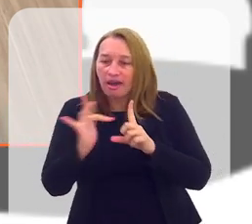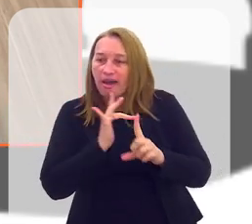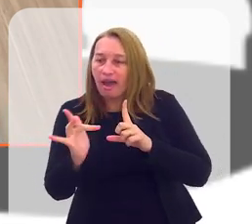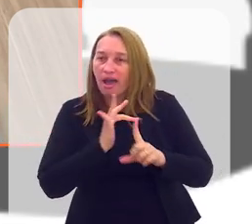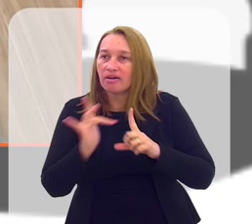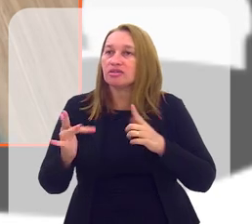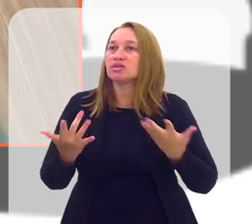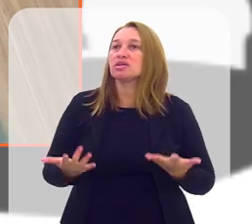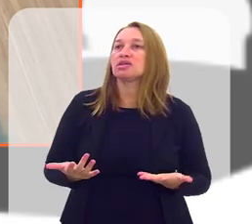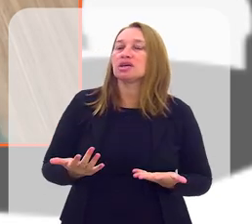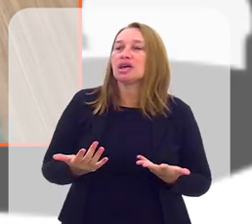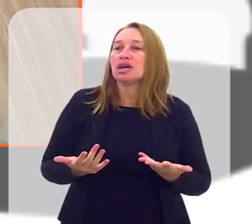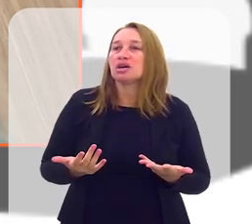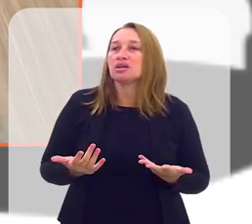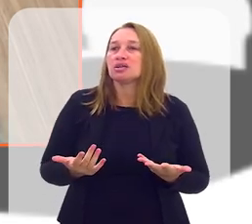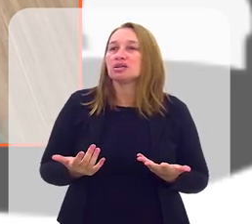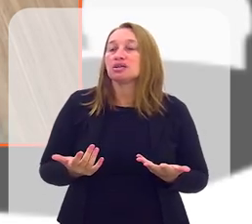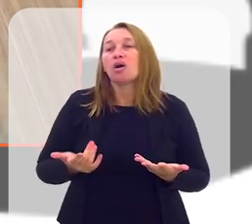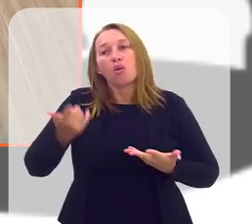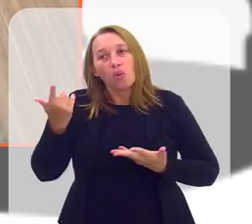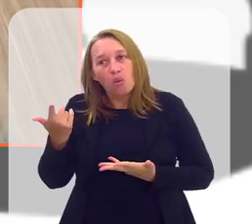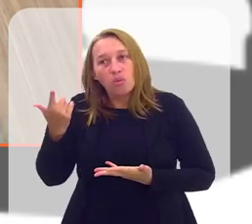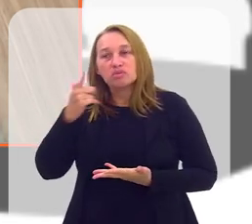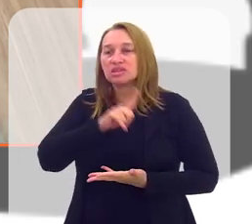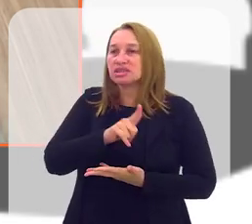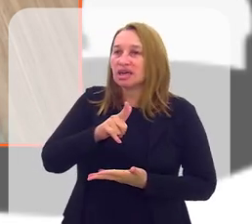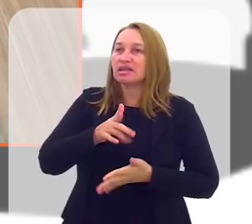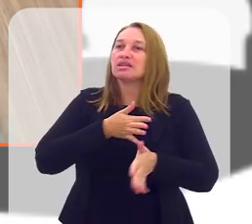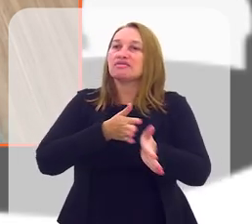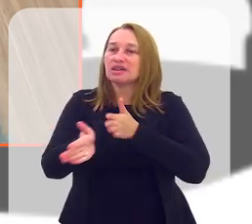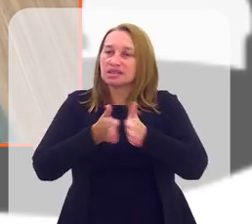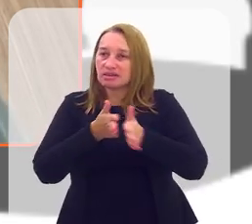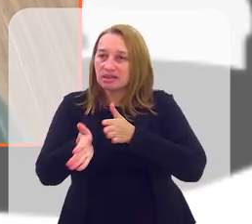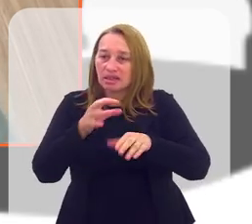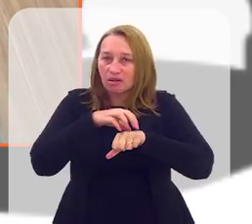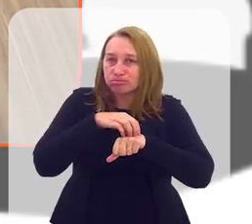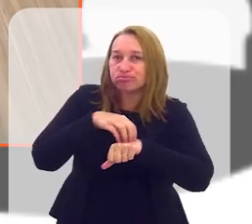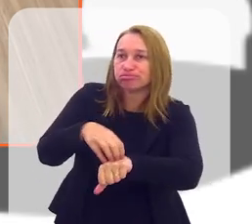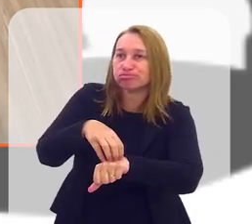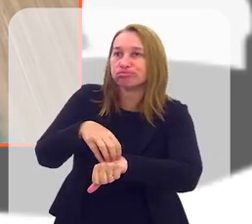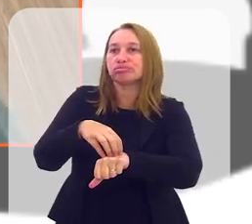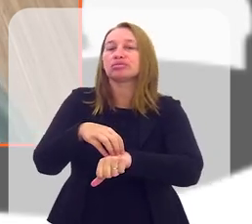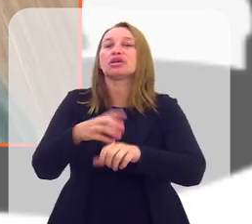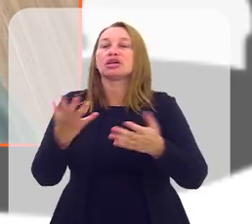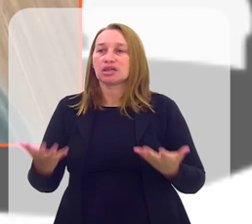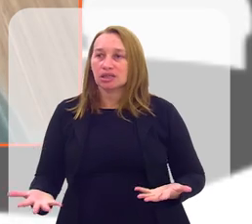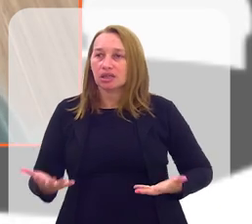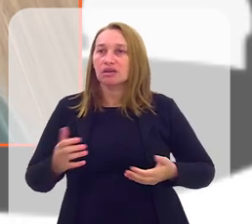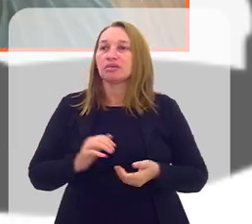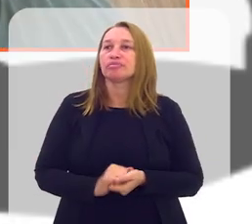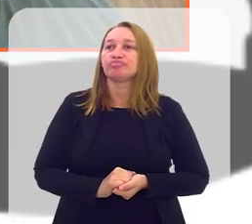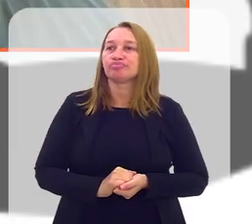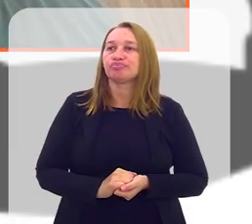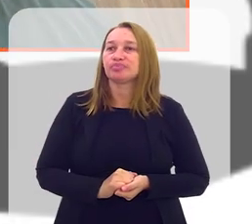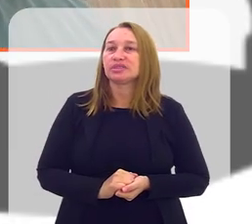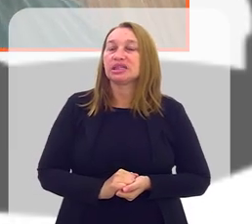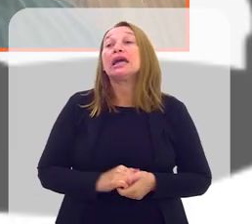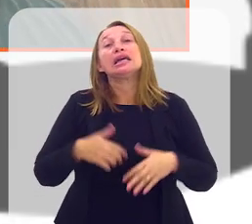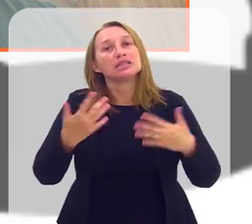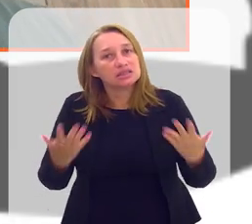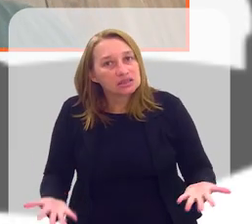elas não vão querer sair de lá porque conseguem ter facilidade a transporte público, a infraestrutura urbana.